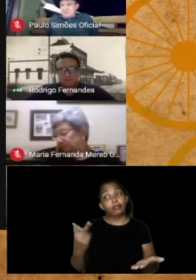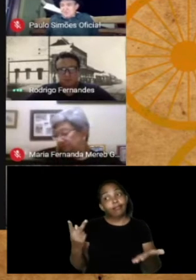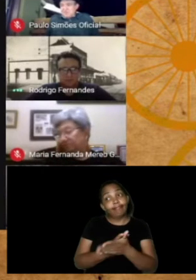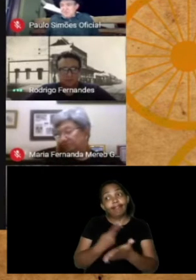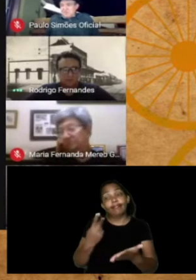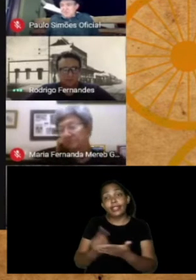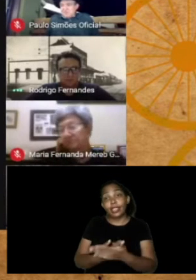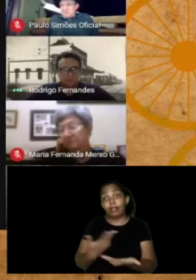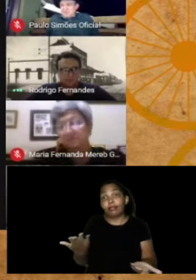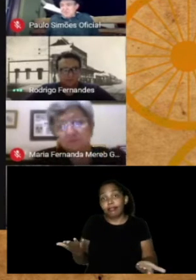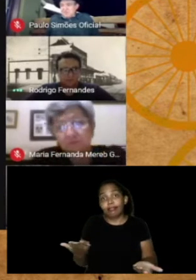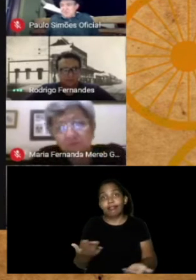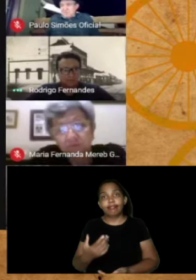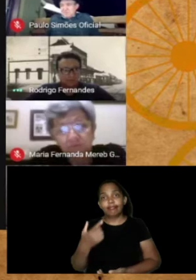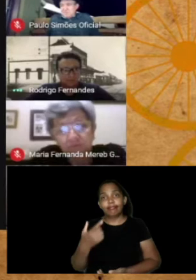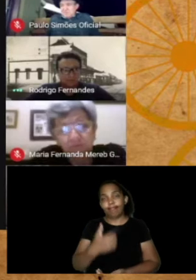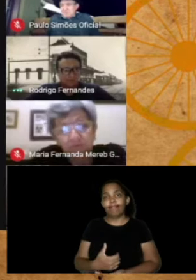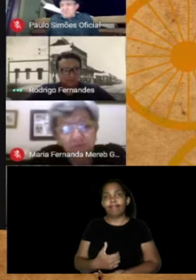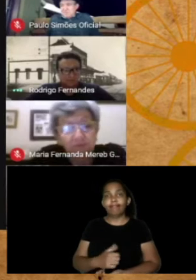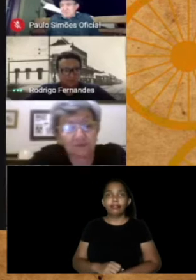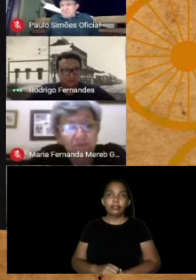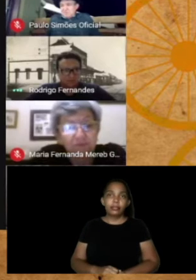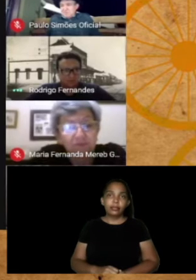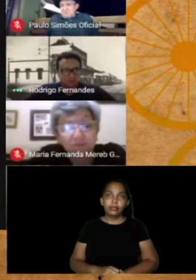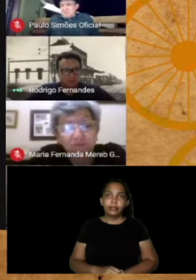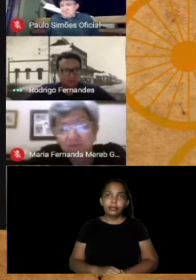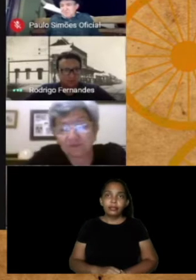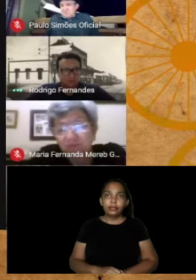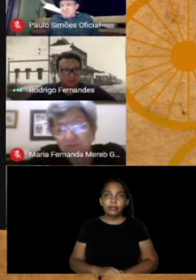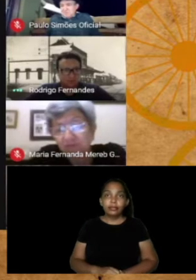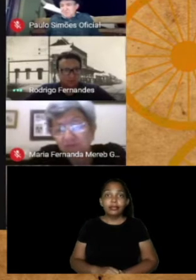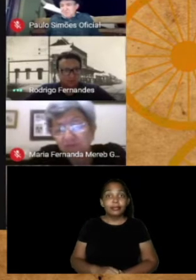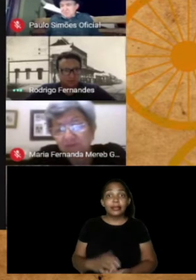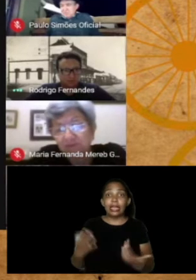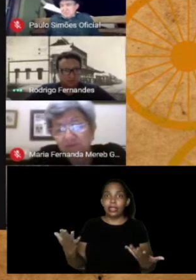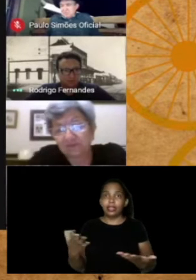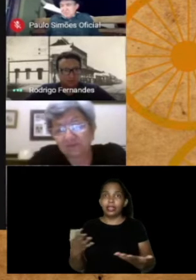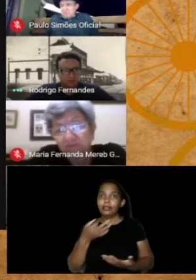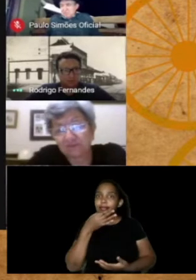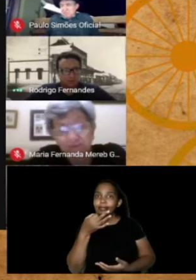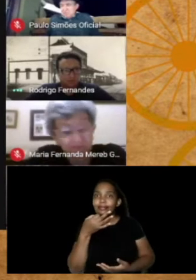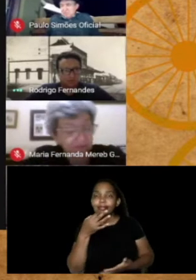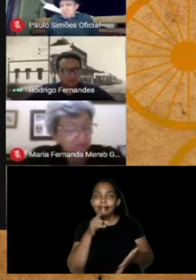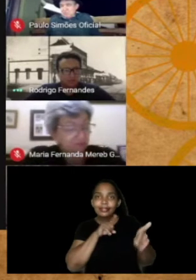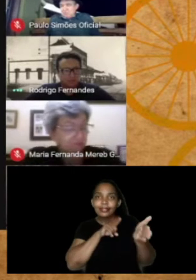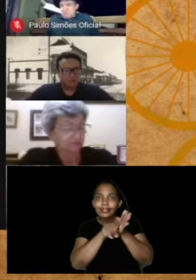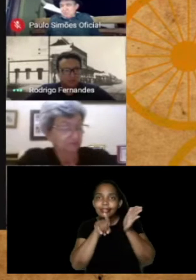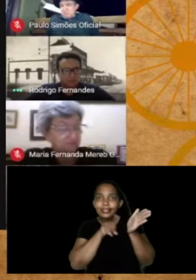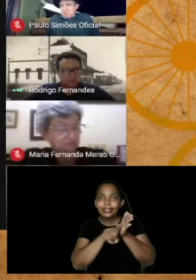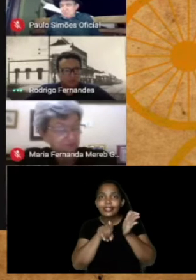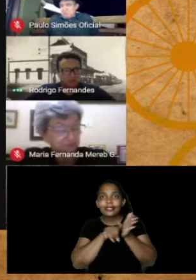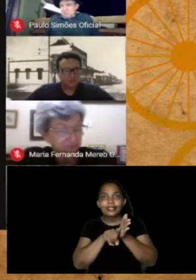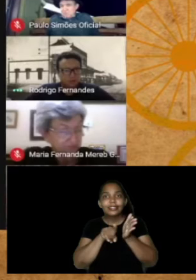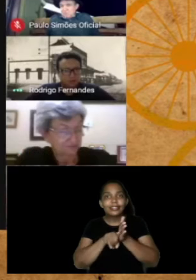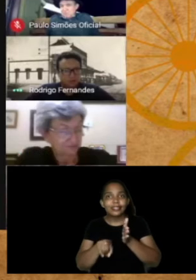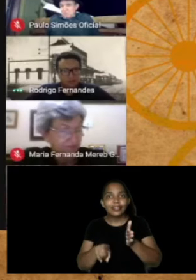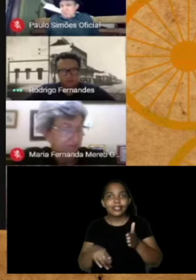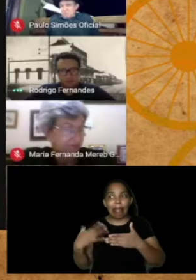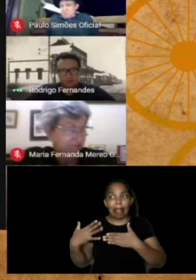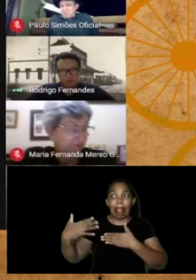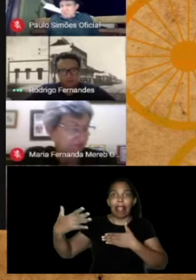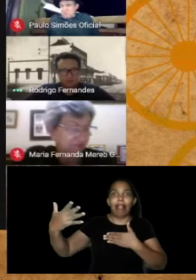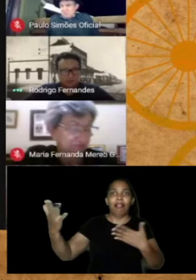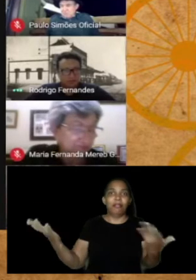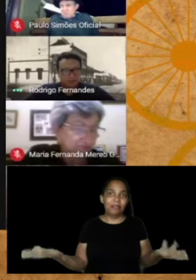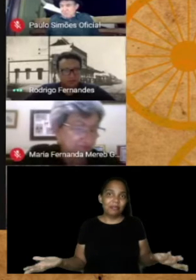nosso. Prof, agradeço os comentários sobre as perguntas e nos estendemos aos